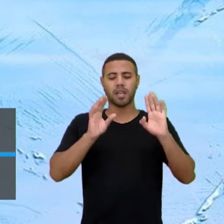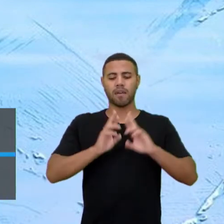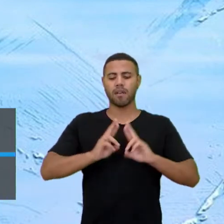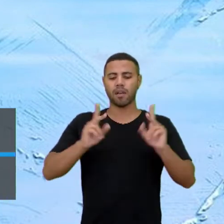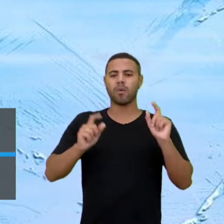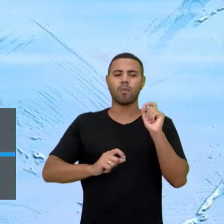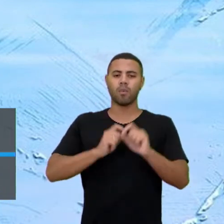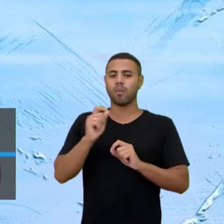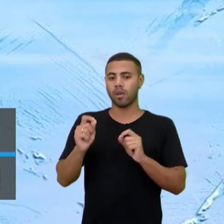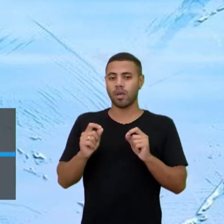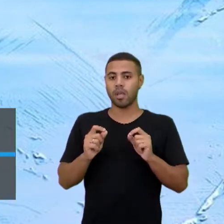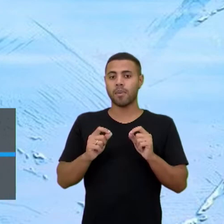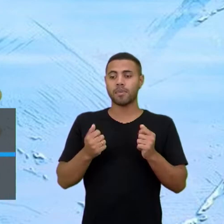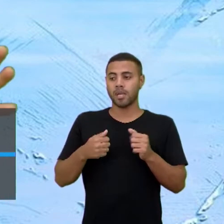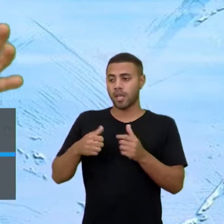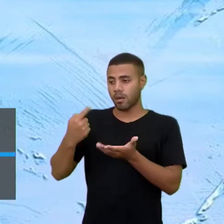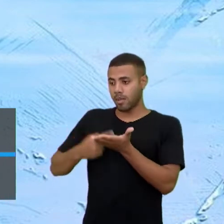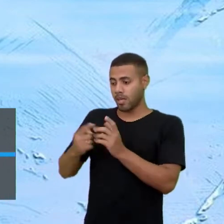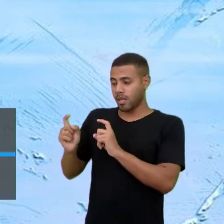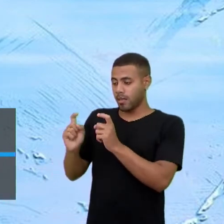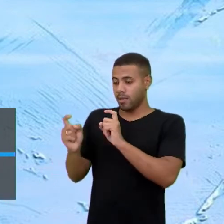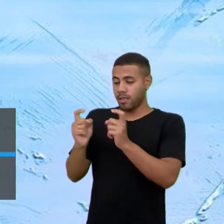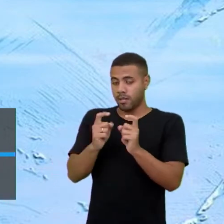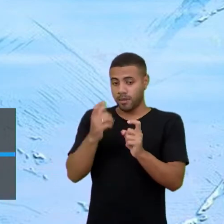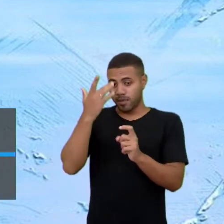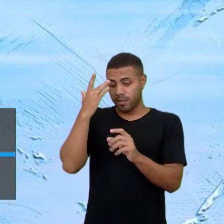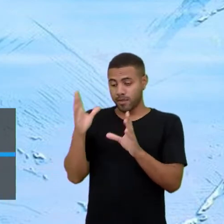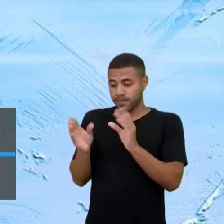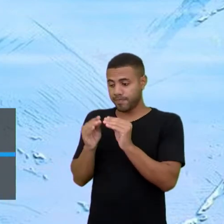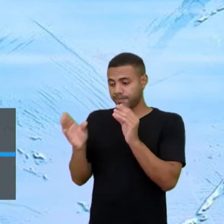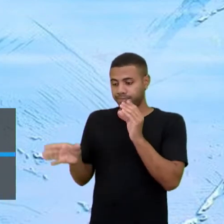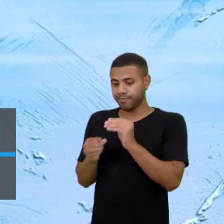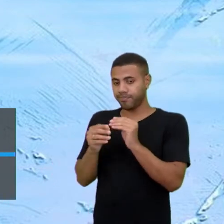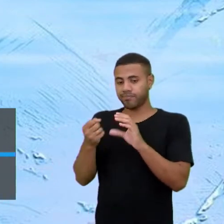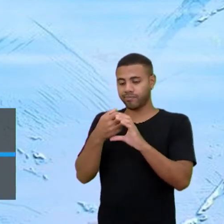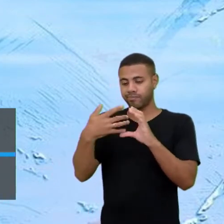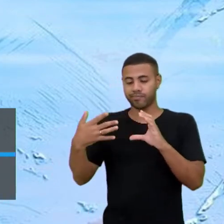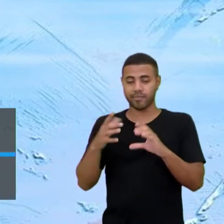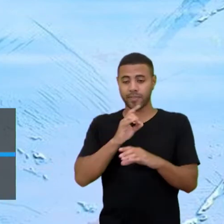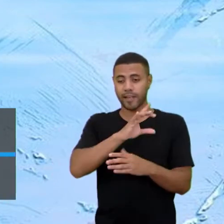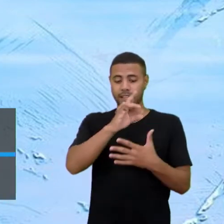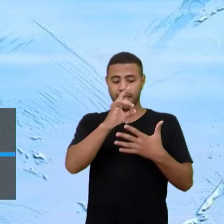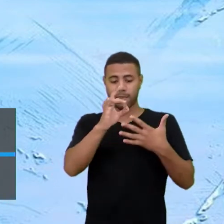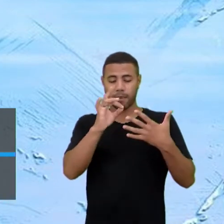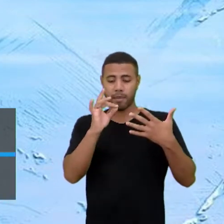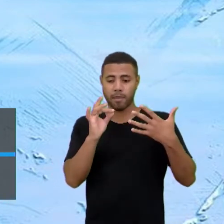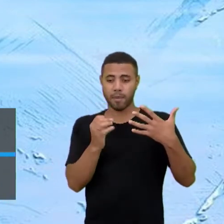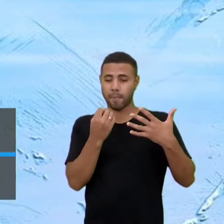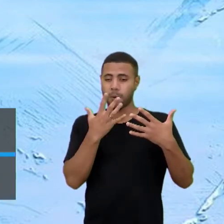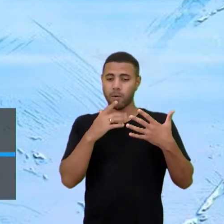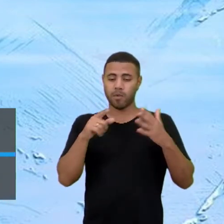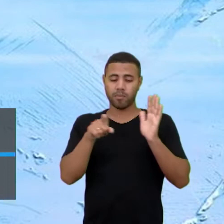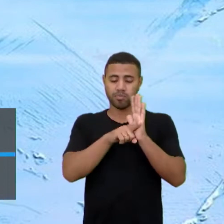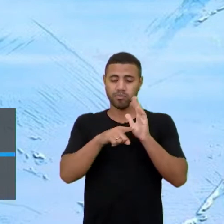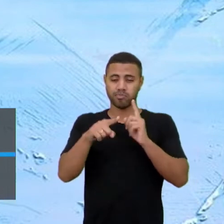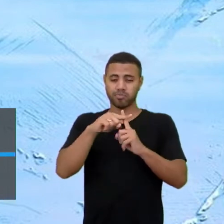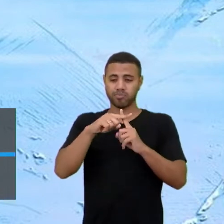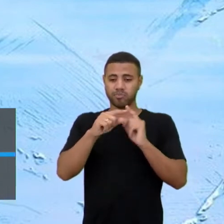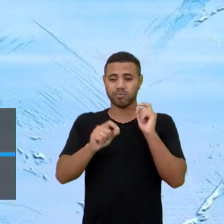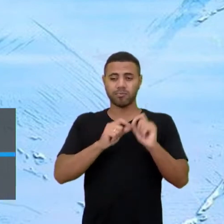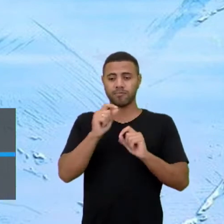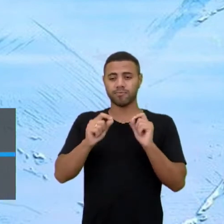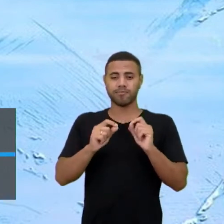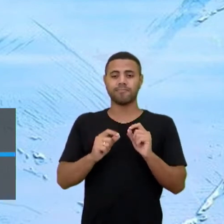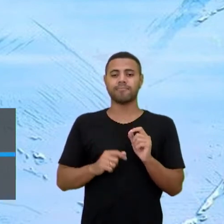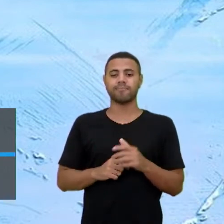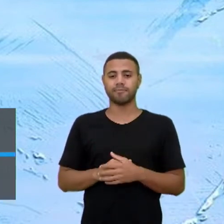aí faz uma reunião de briefing e nessa reunião todo mundo vai apontando as características boas, negativas, positivas, o que eu quero, quais